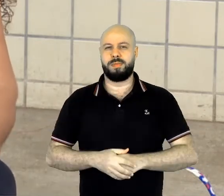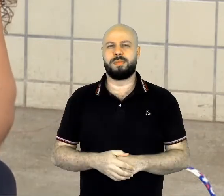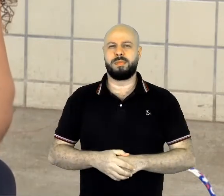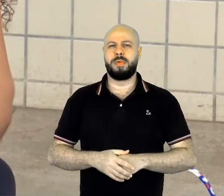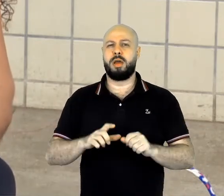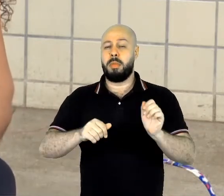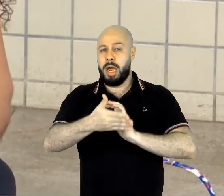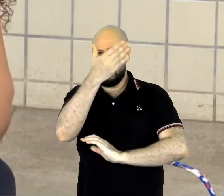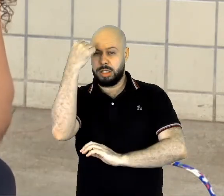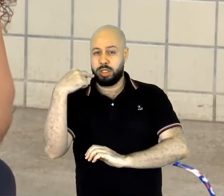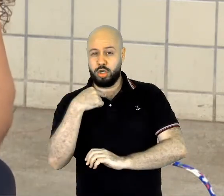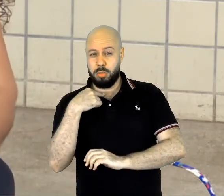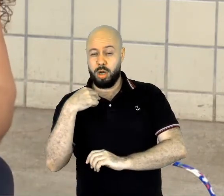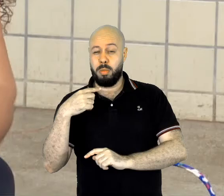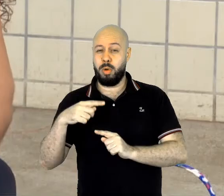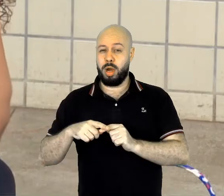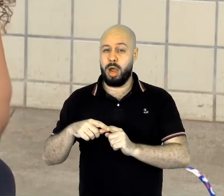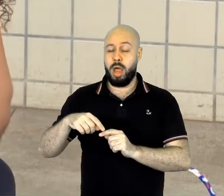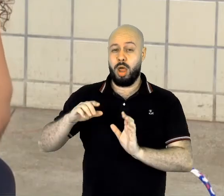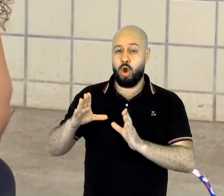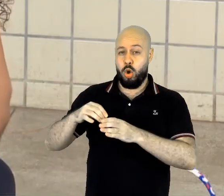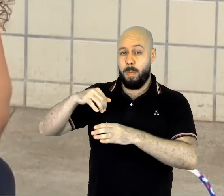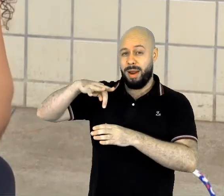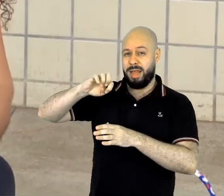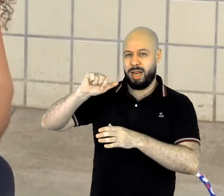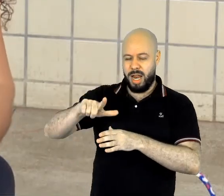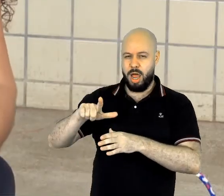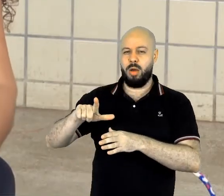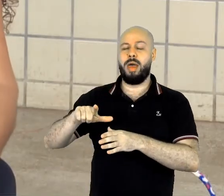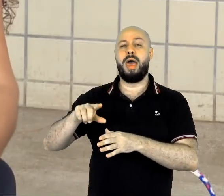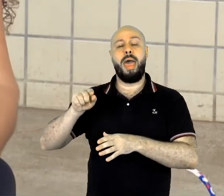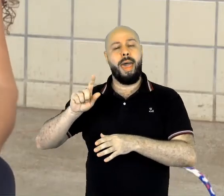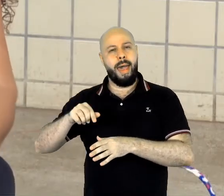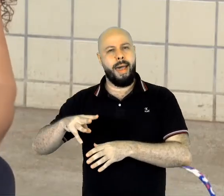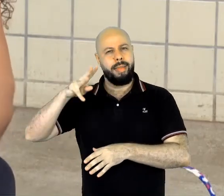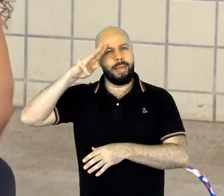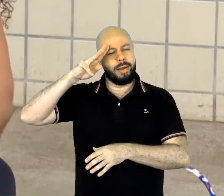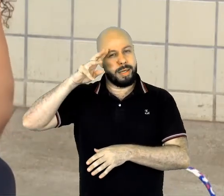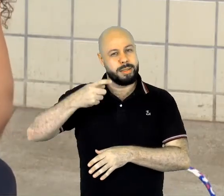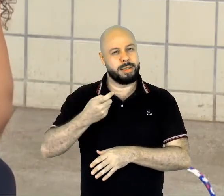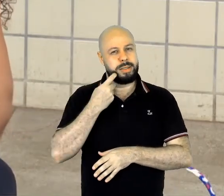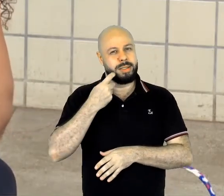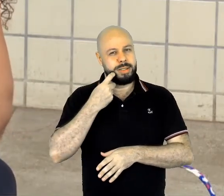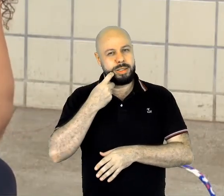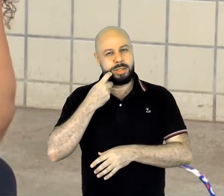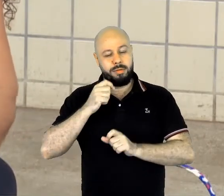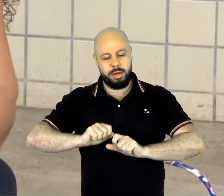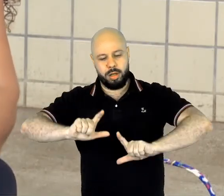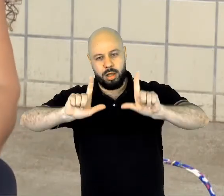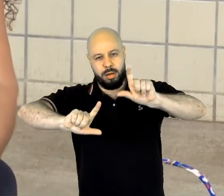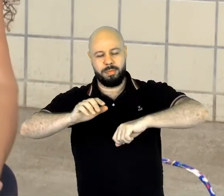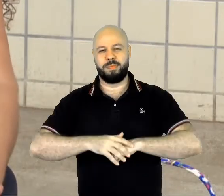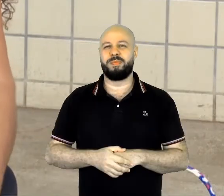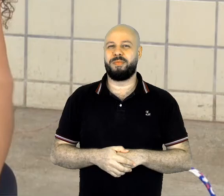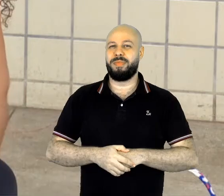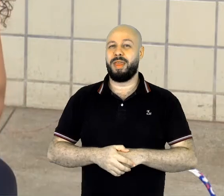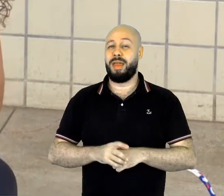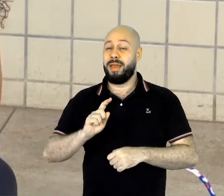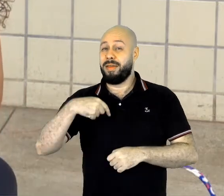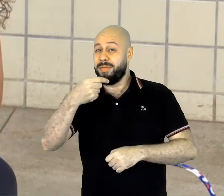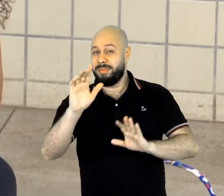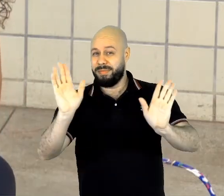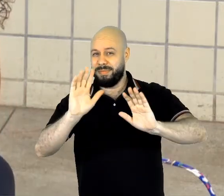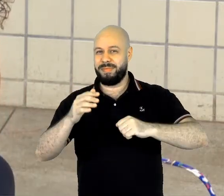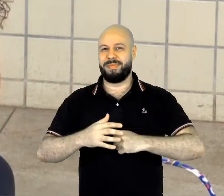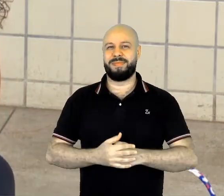se esqueça que as propostas para o Maternal 1 são apresentadas todas as terças-feiras e às sextas-feiras também. Então, até a próxima!